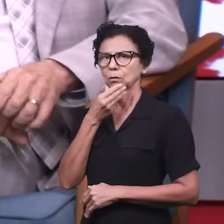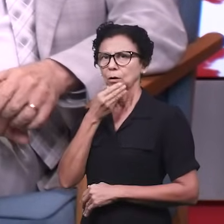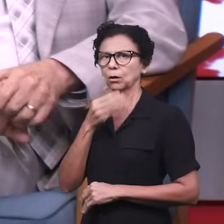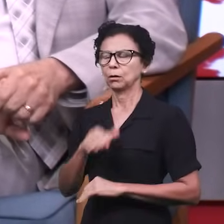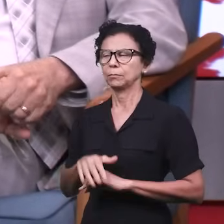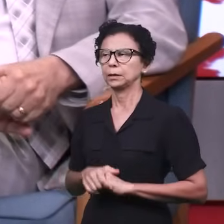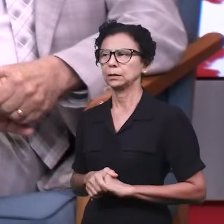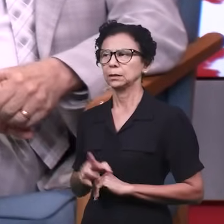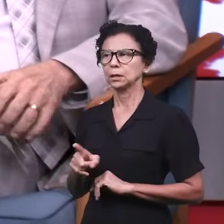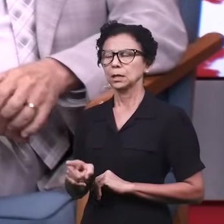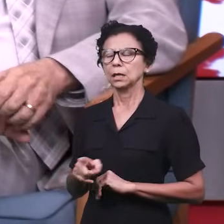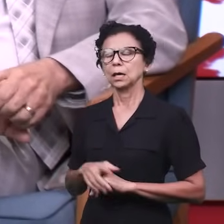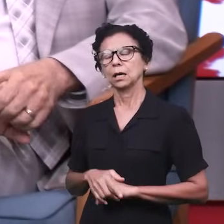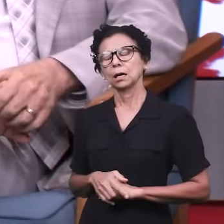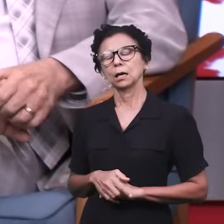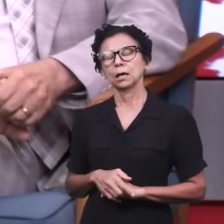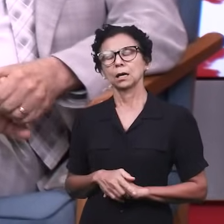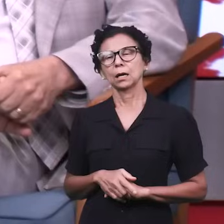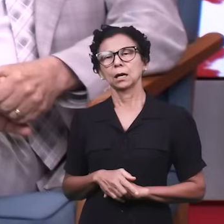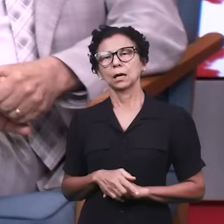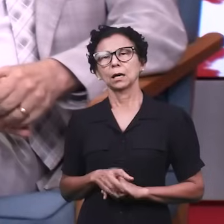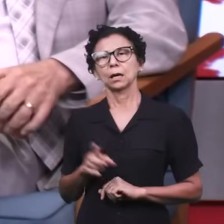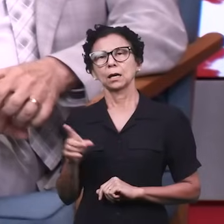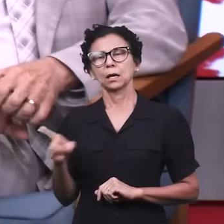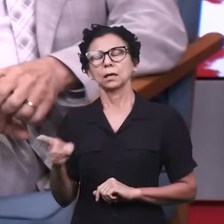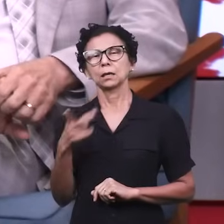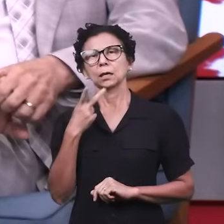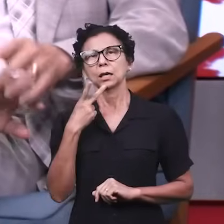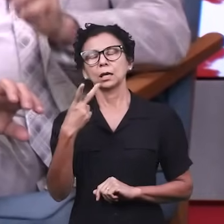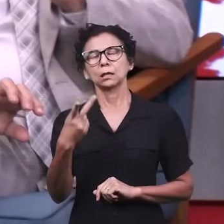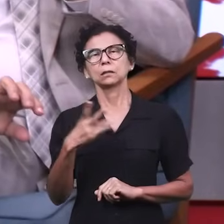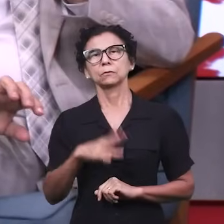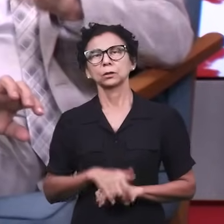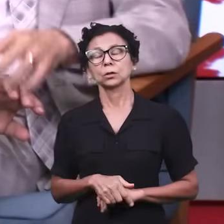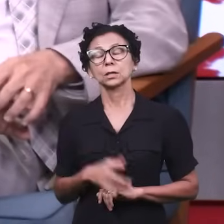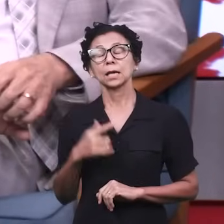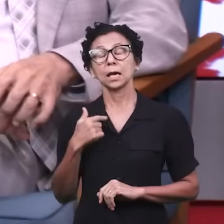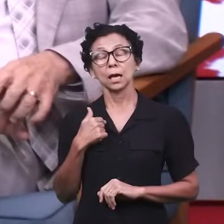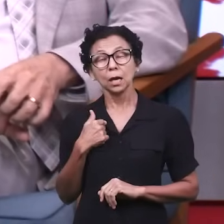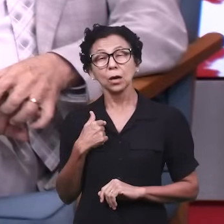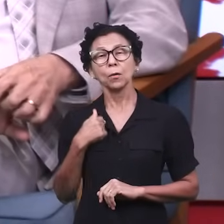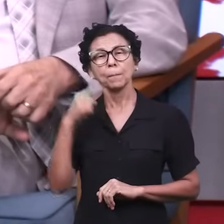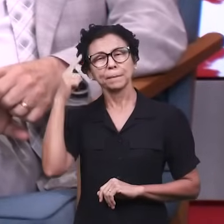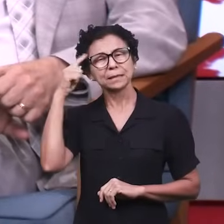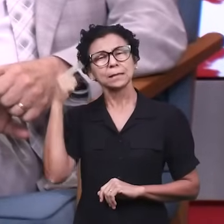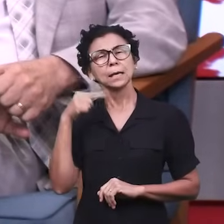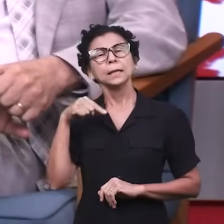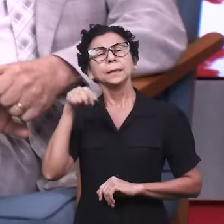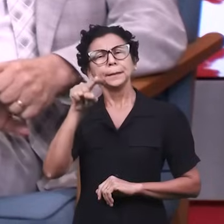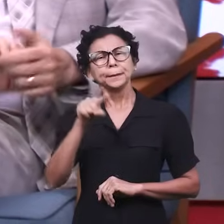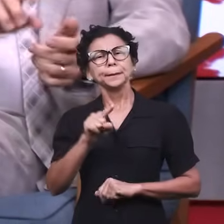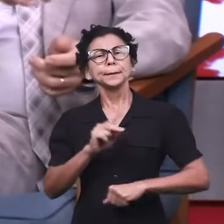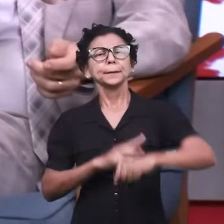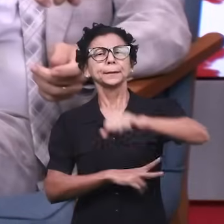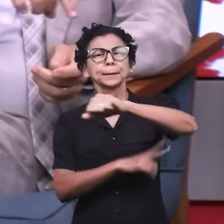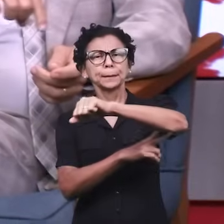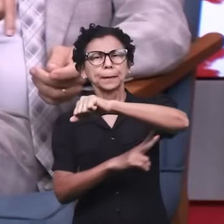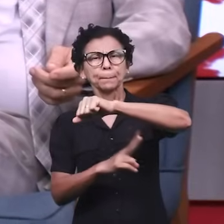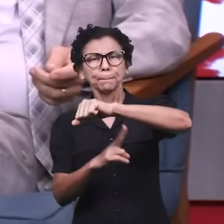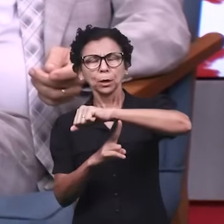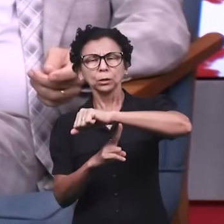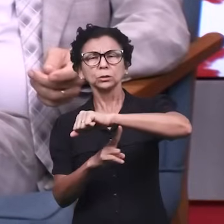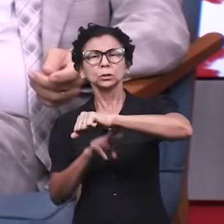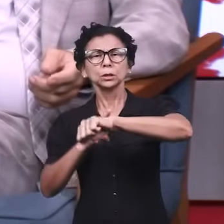né? E ele disse que tinha ido se suicidar. Ele ia para a ponte para suicidar. Mas ele passou